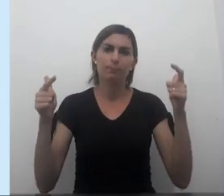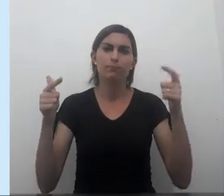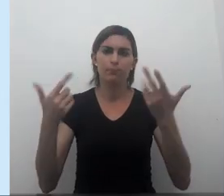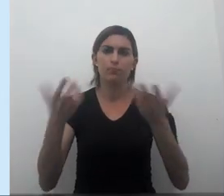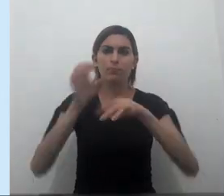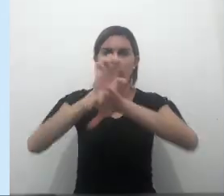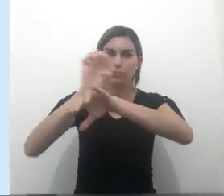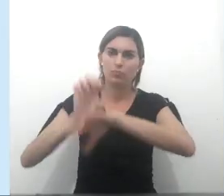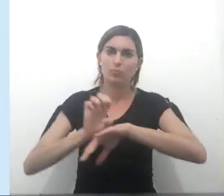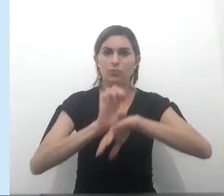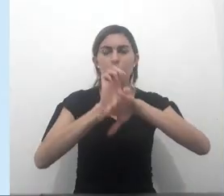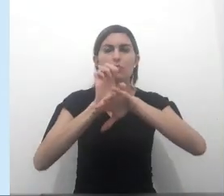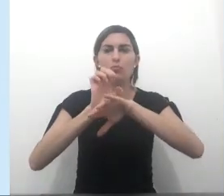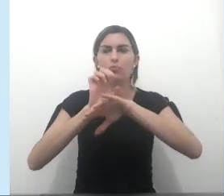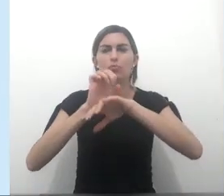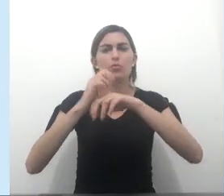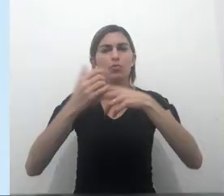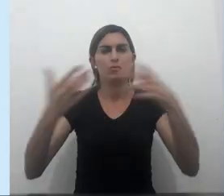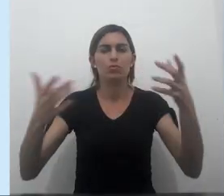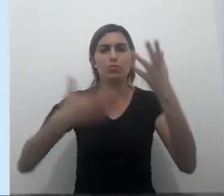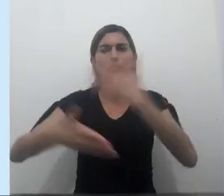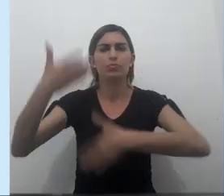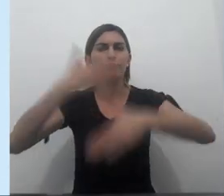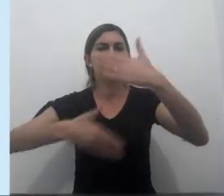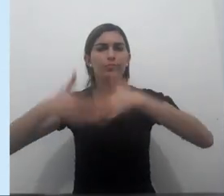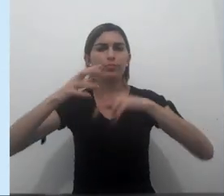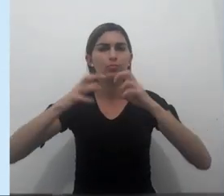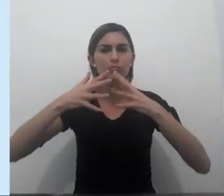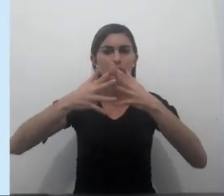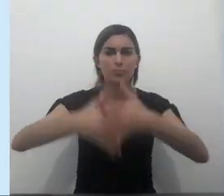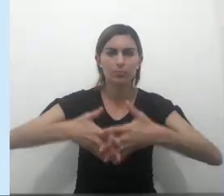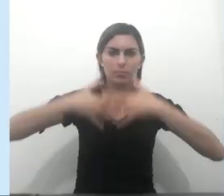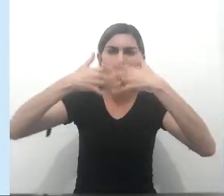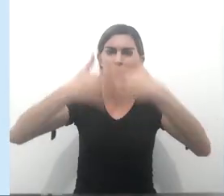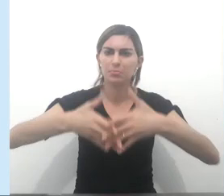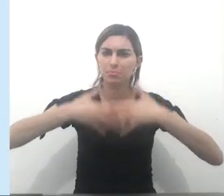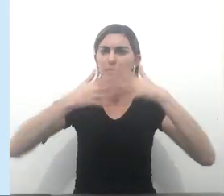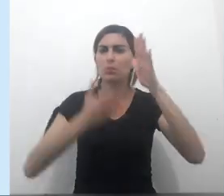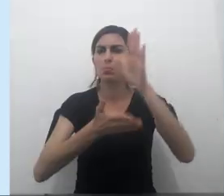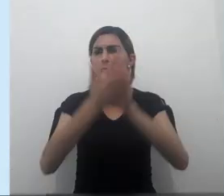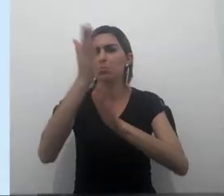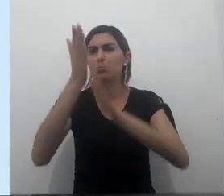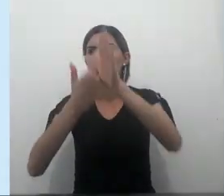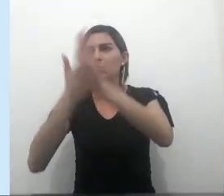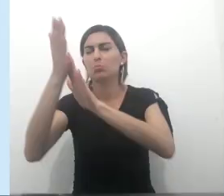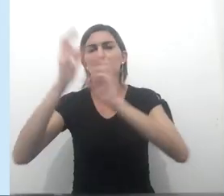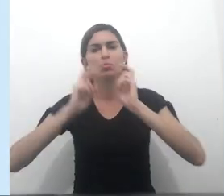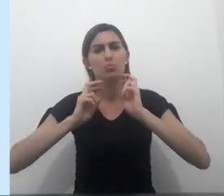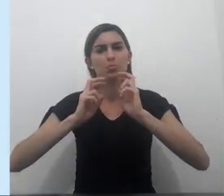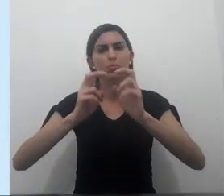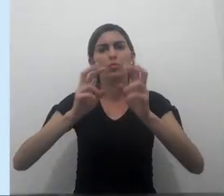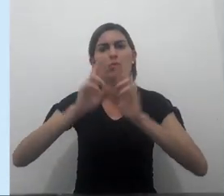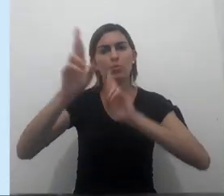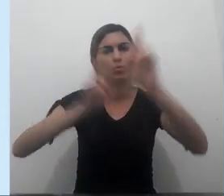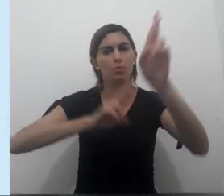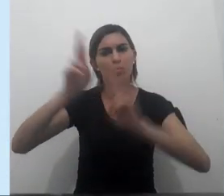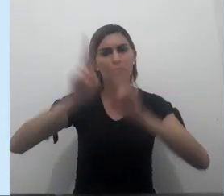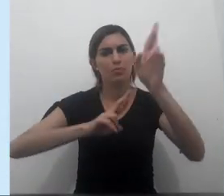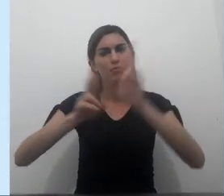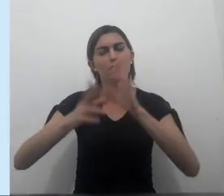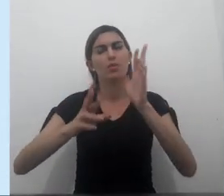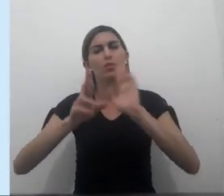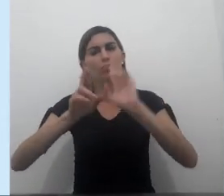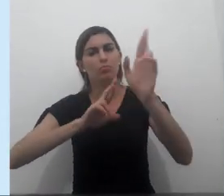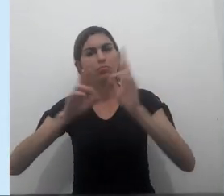maior, né, para o estado, por conta da grande circulação de caminhões, né, que circulam pelas rodovias. Tá? Então,